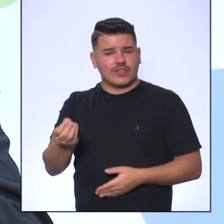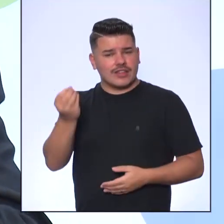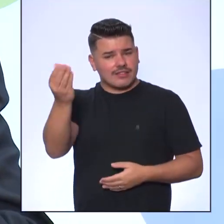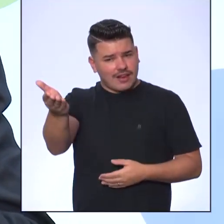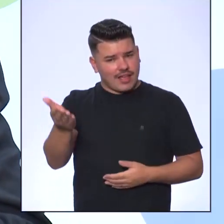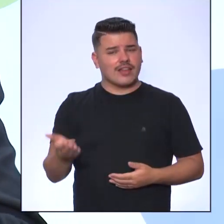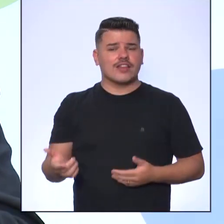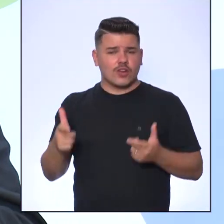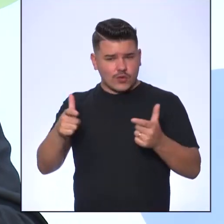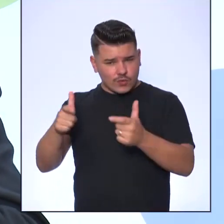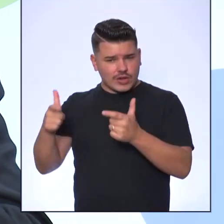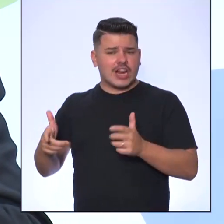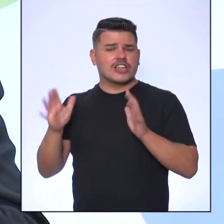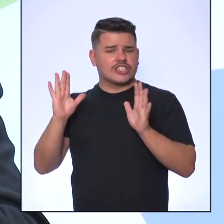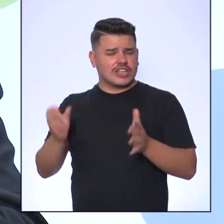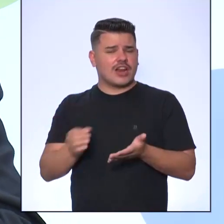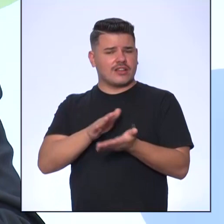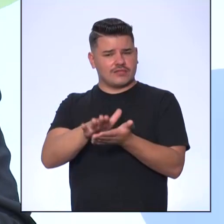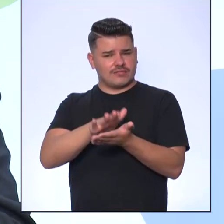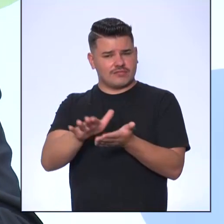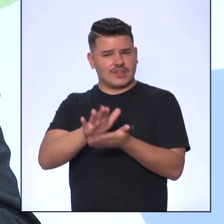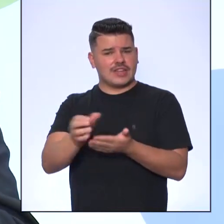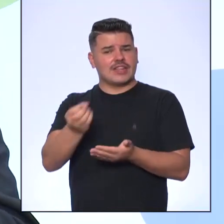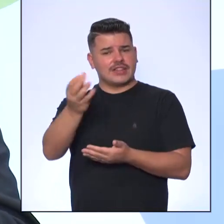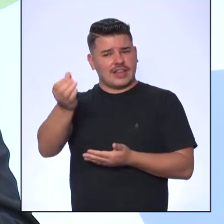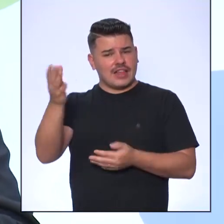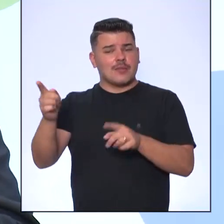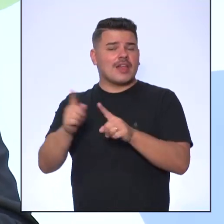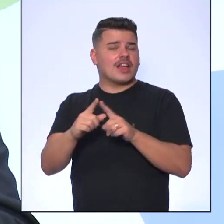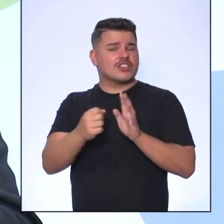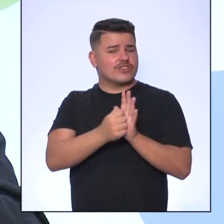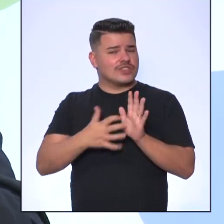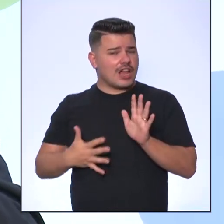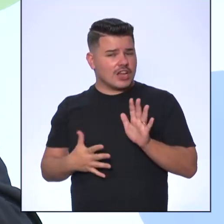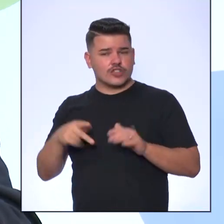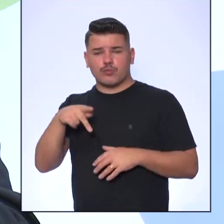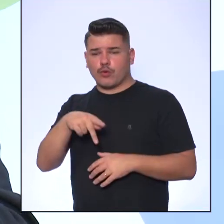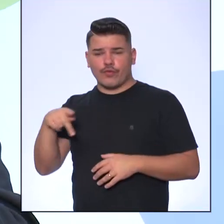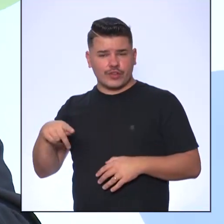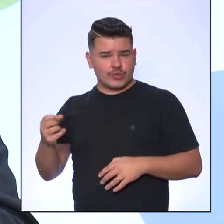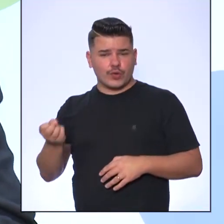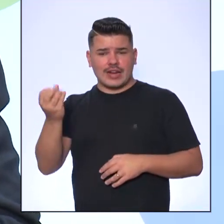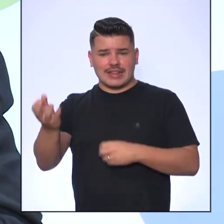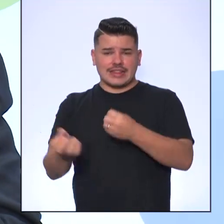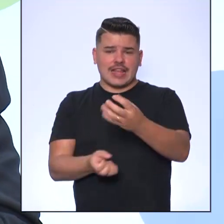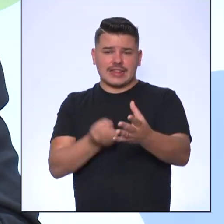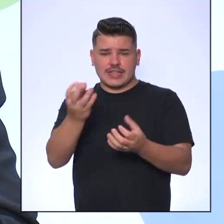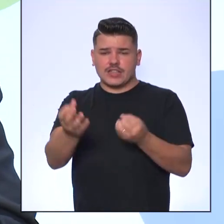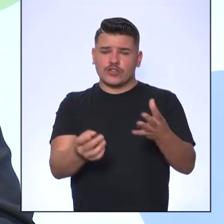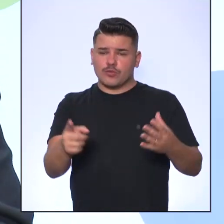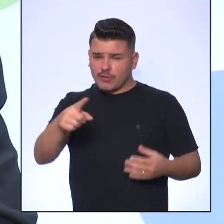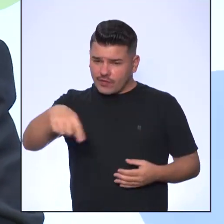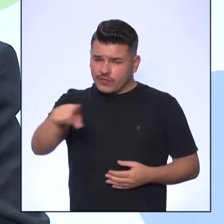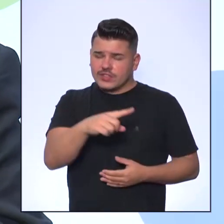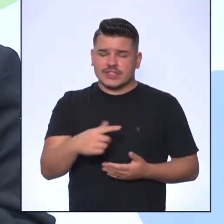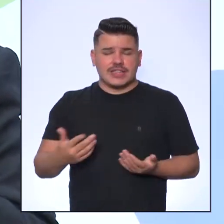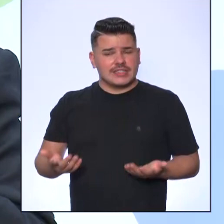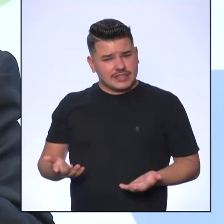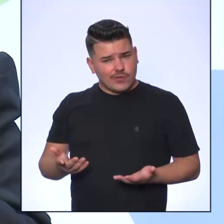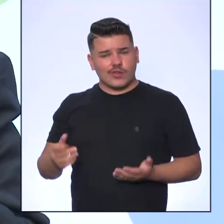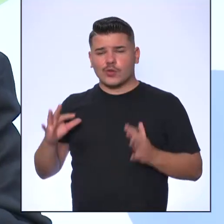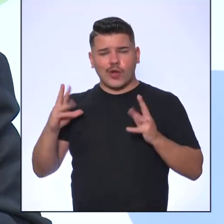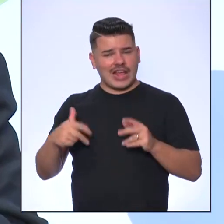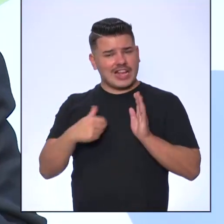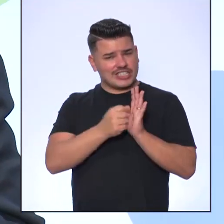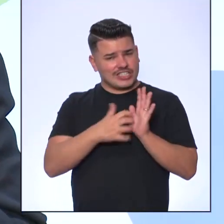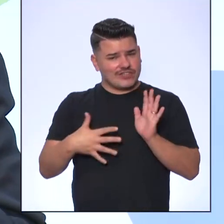em muitos lugares já foi entregue, temos as atividades que os professores estão preparando, e essas atividades terão de